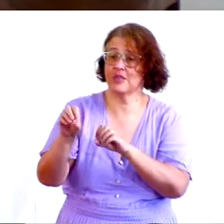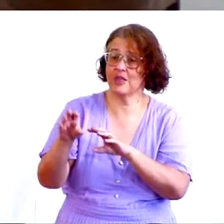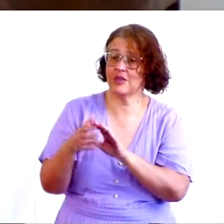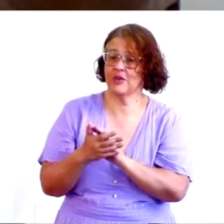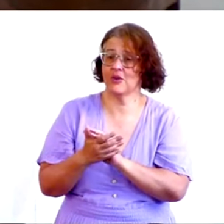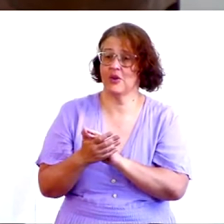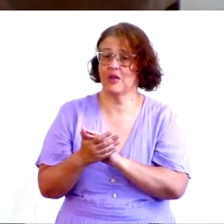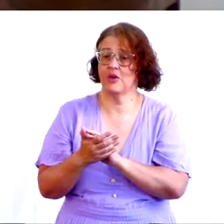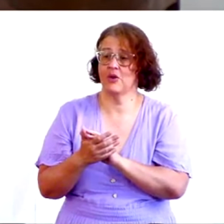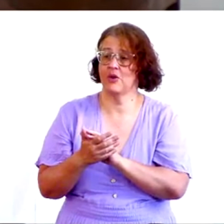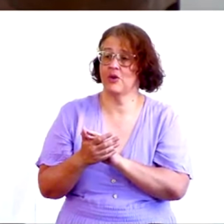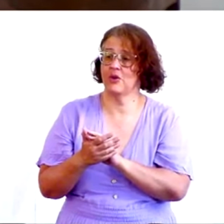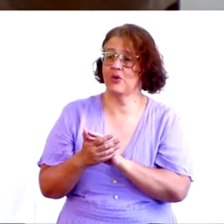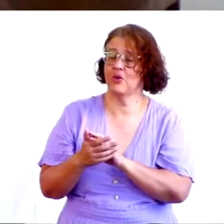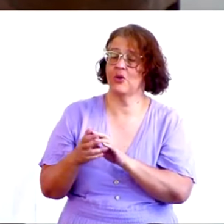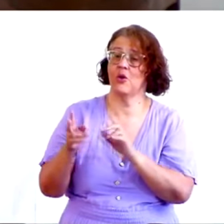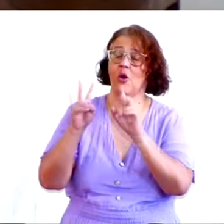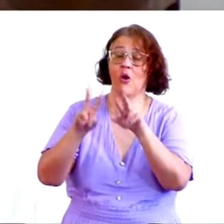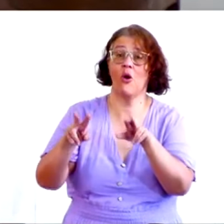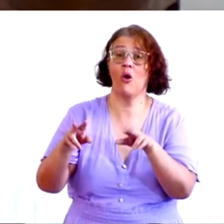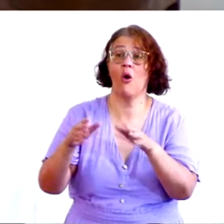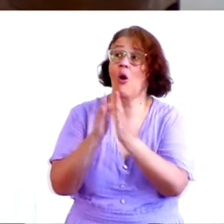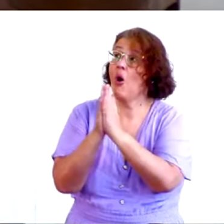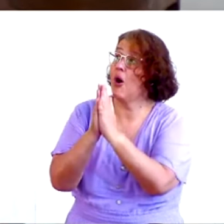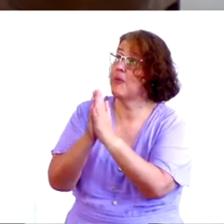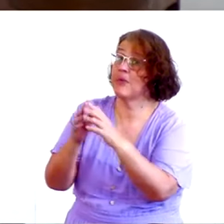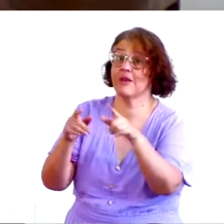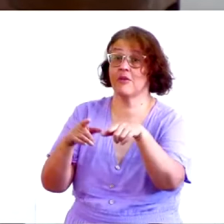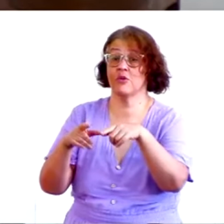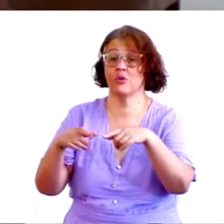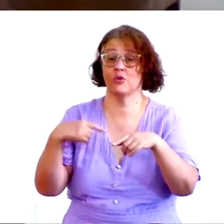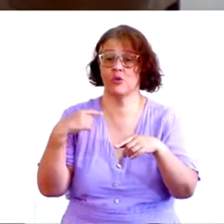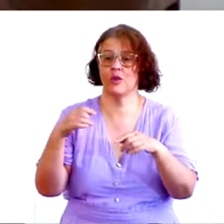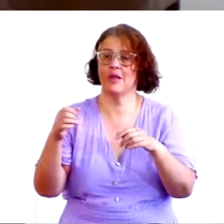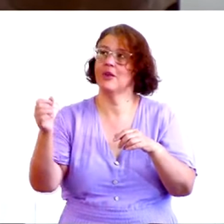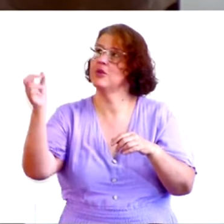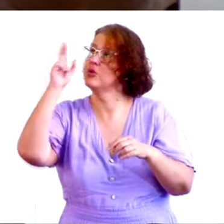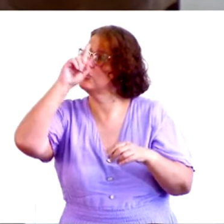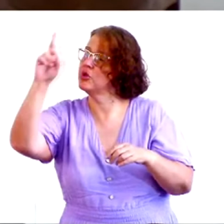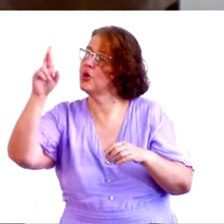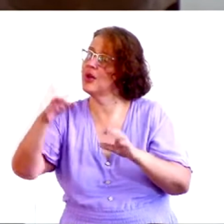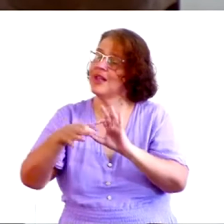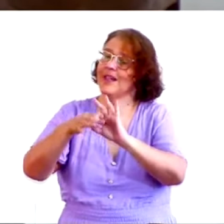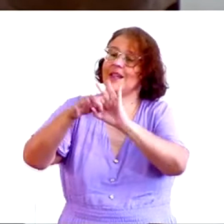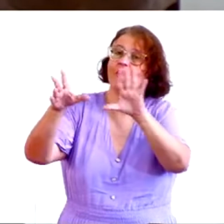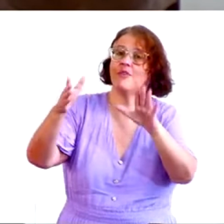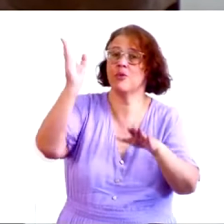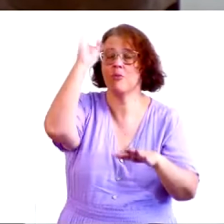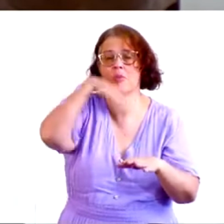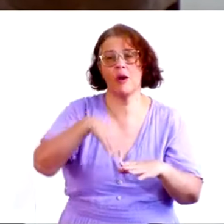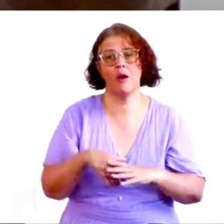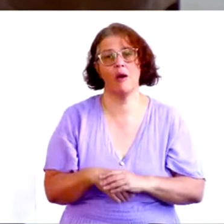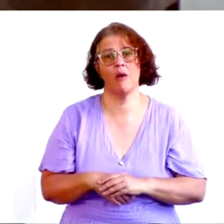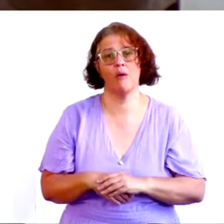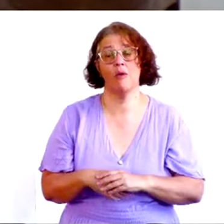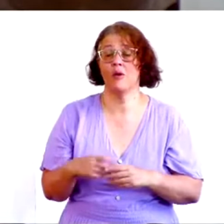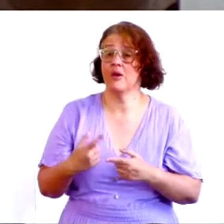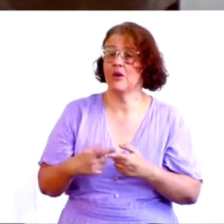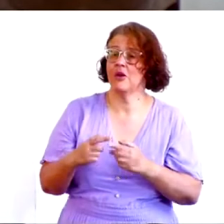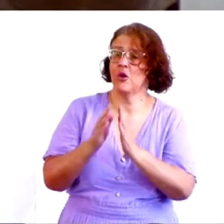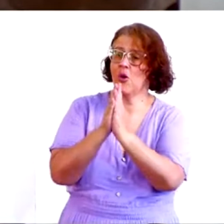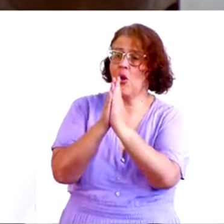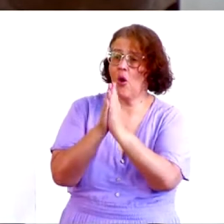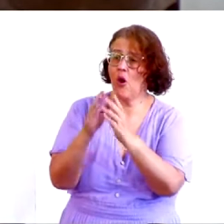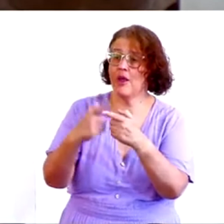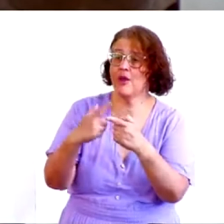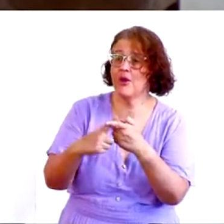o senhor os livre do mal ore para que o Senhor nos livre de tentações orem porque